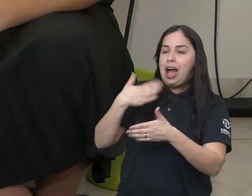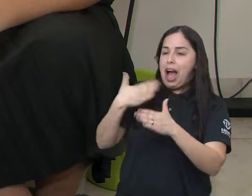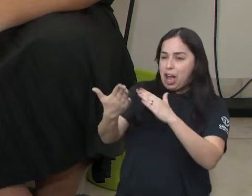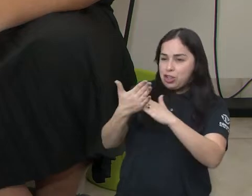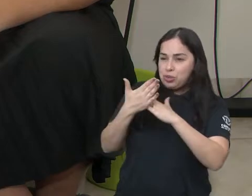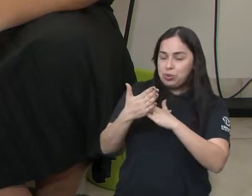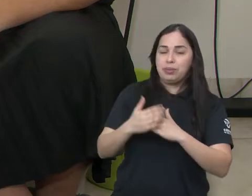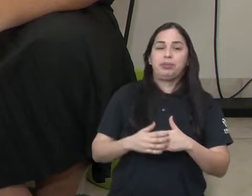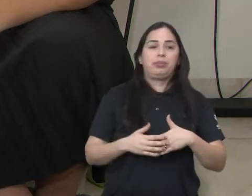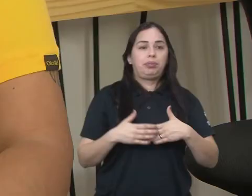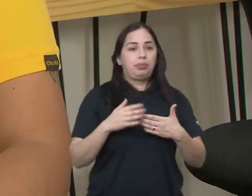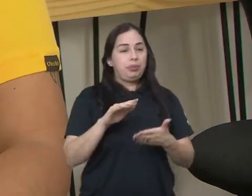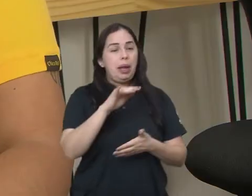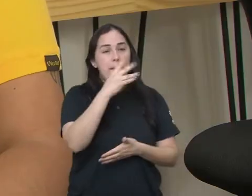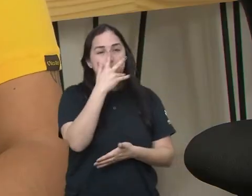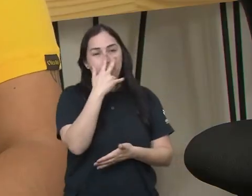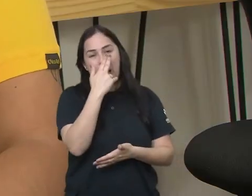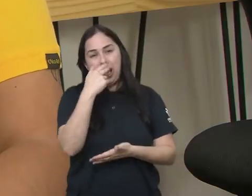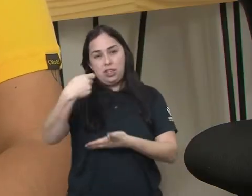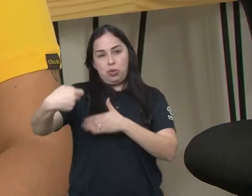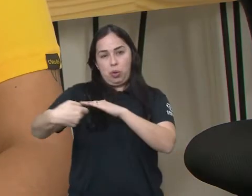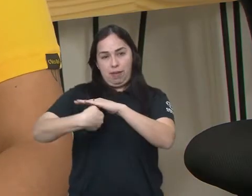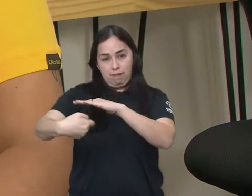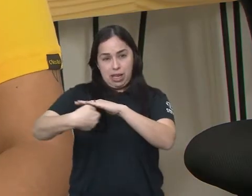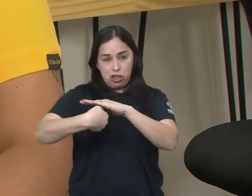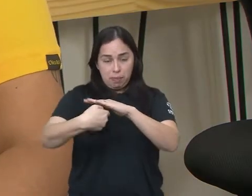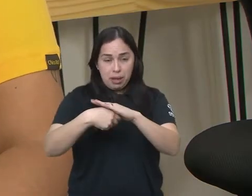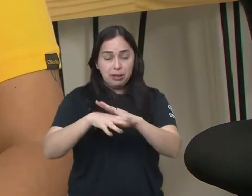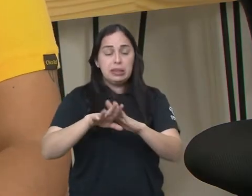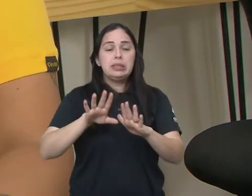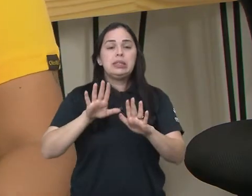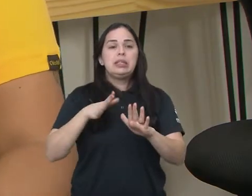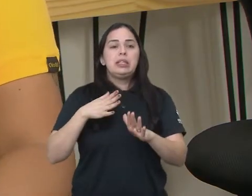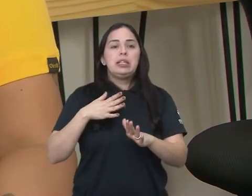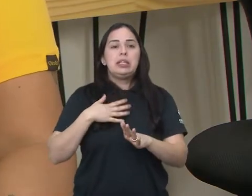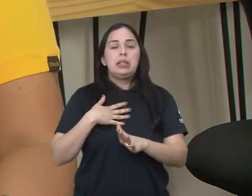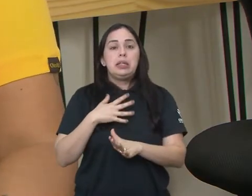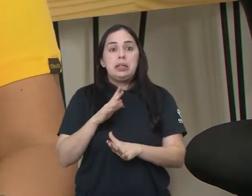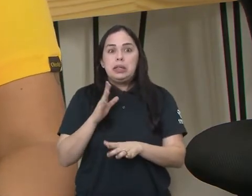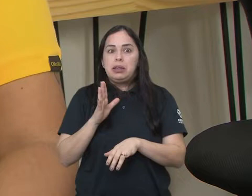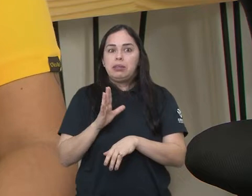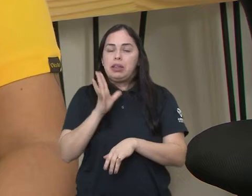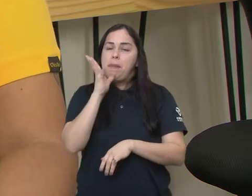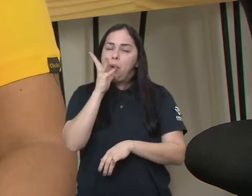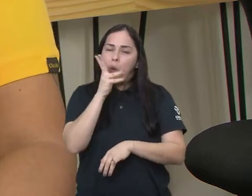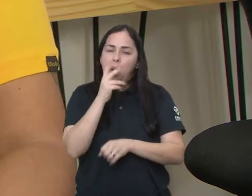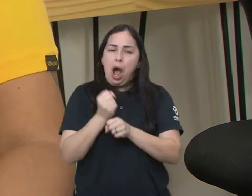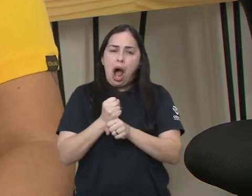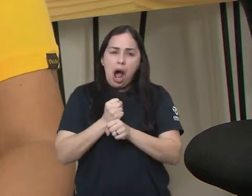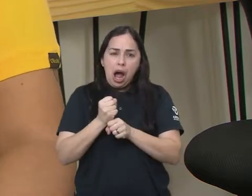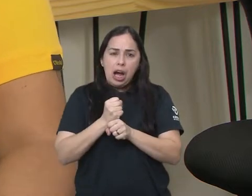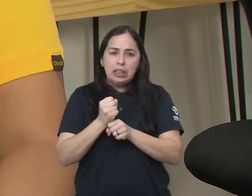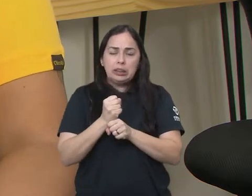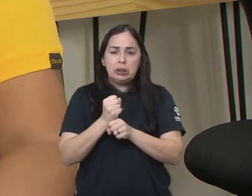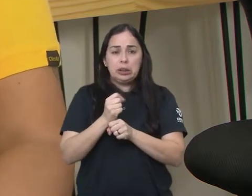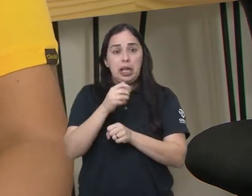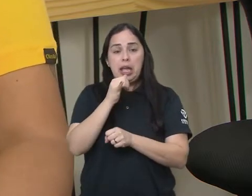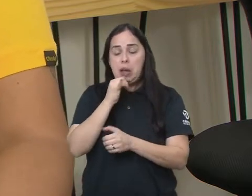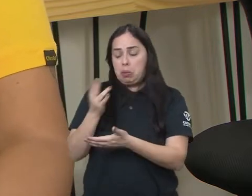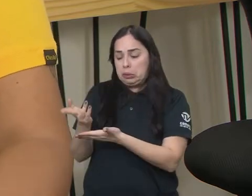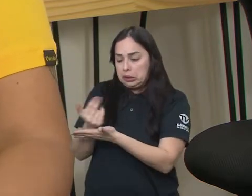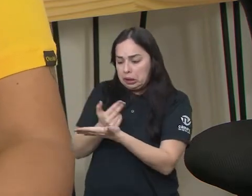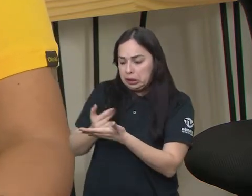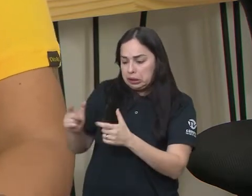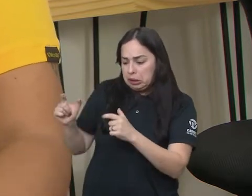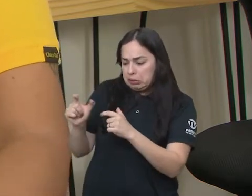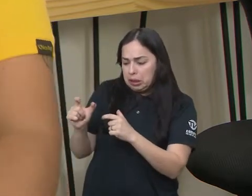é? Sim, é como se fosse um investimento. Demorou muitos anos para eu ter coragem de fazer isso, né? De eu fazer um quadrinho, porque é